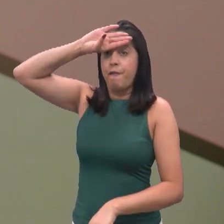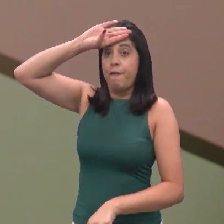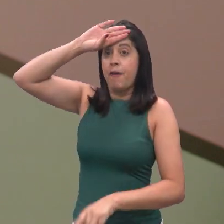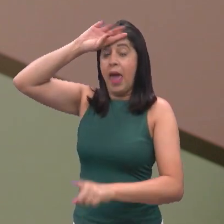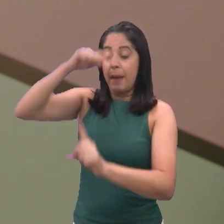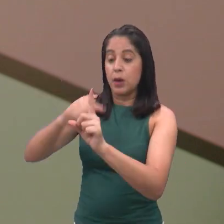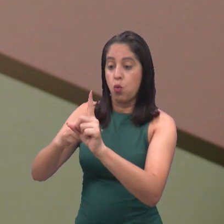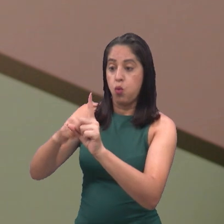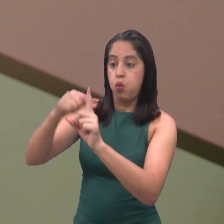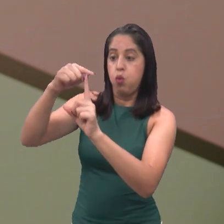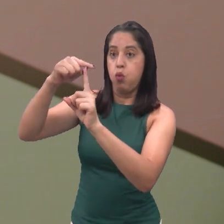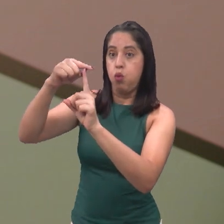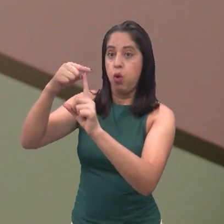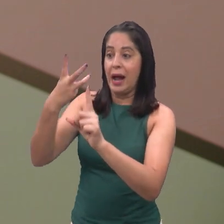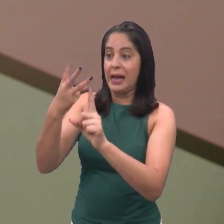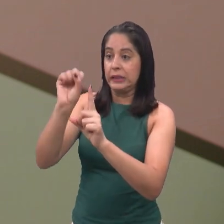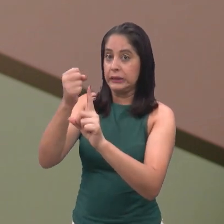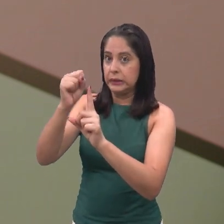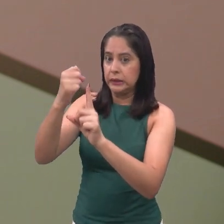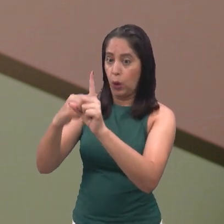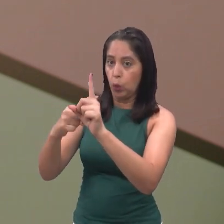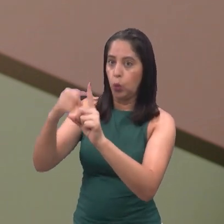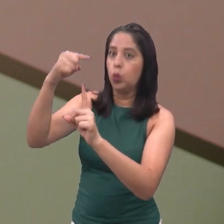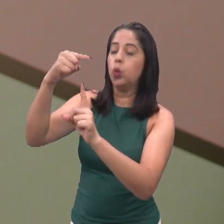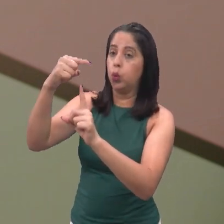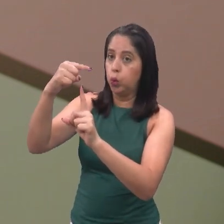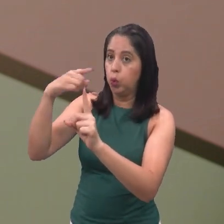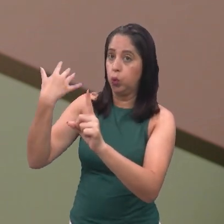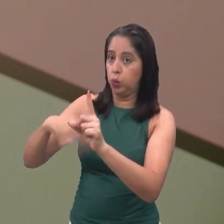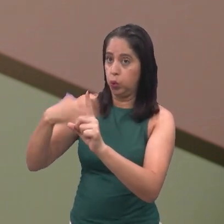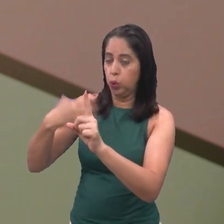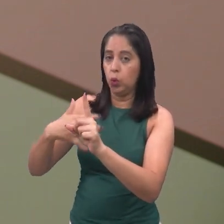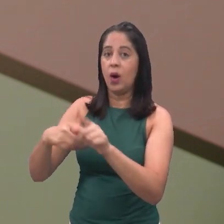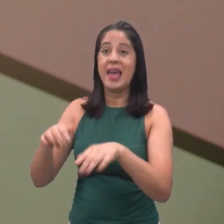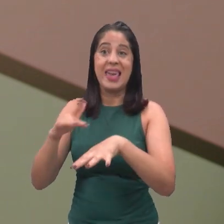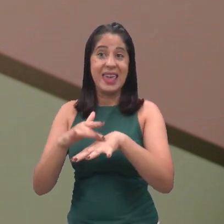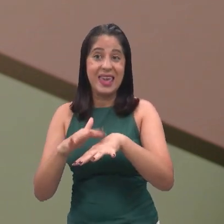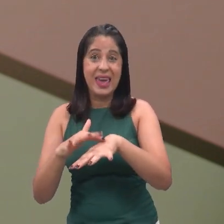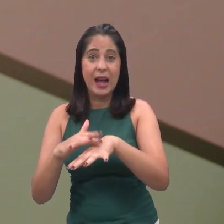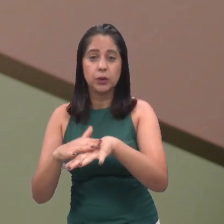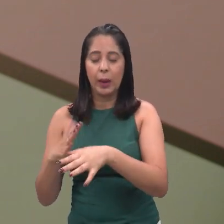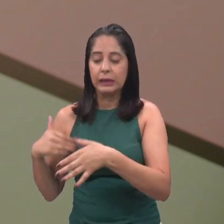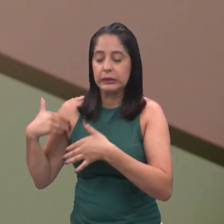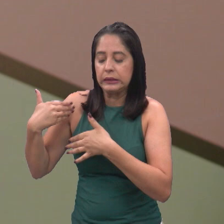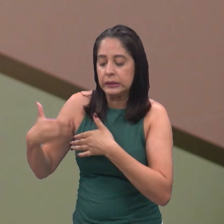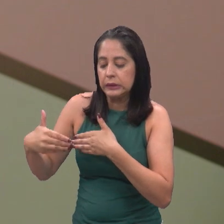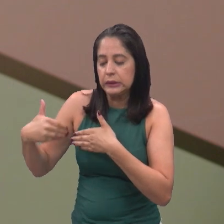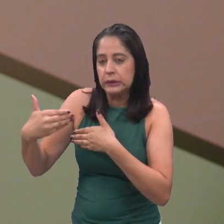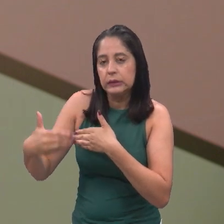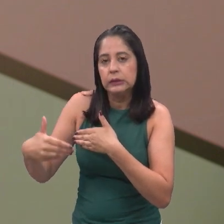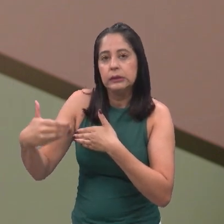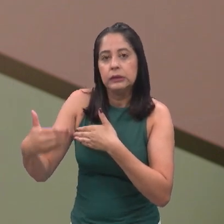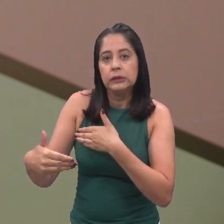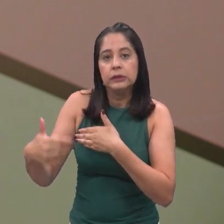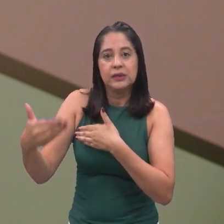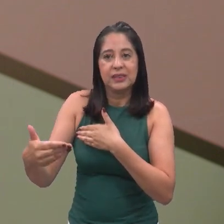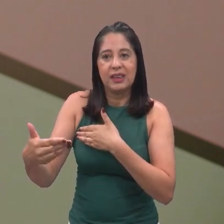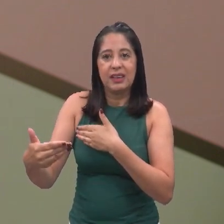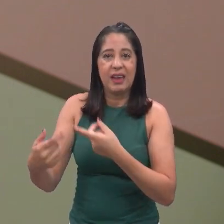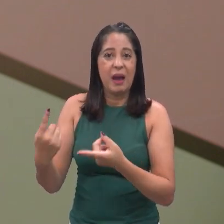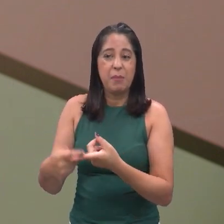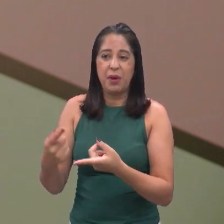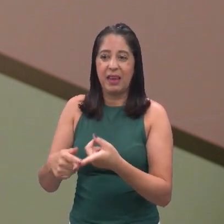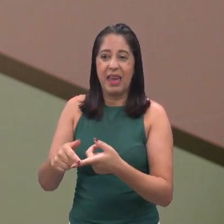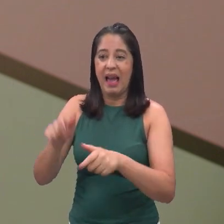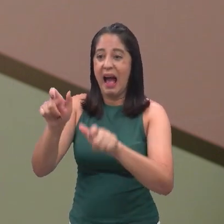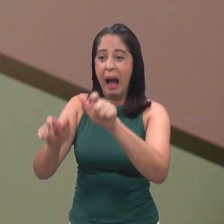febre acima de 38, 39 graus. E é uma doença que ela vai se arrastando. Então, geralmente, a pessoa não melhora espontaneamente.